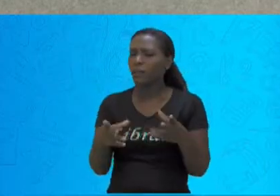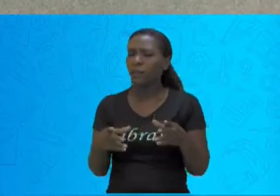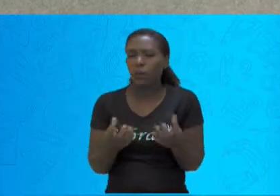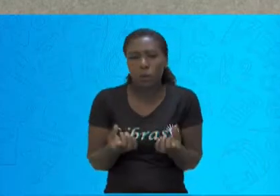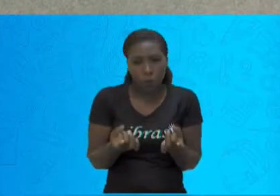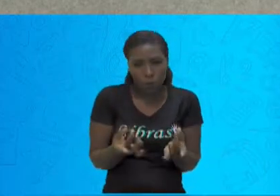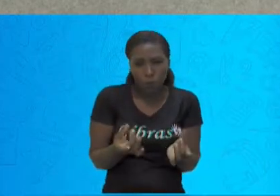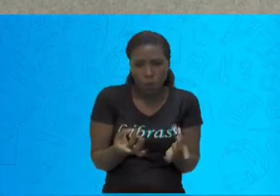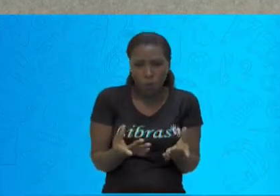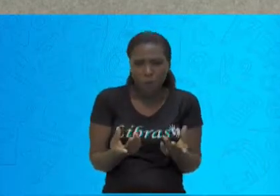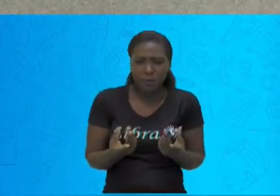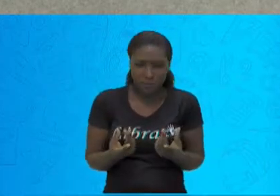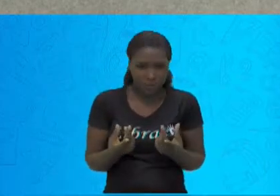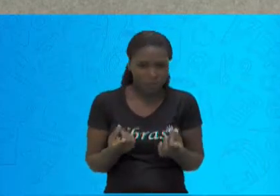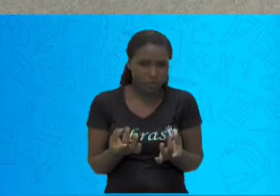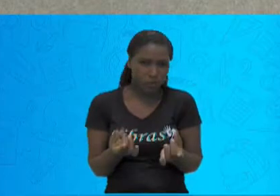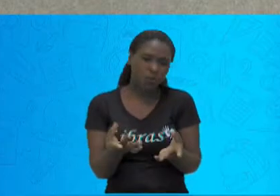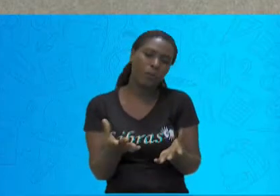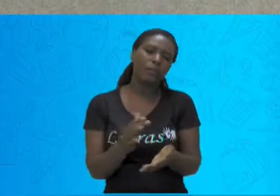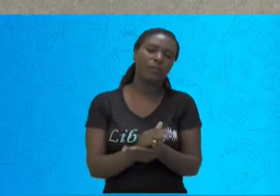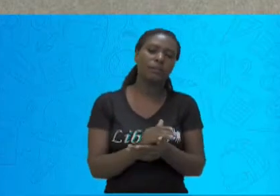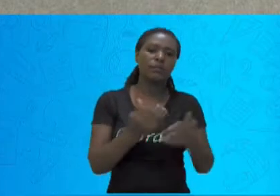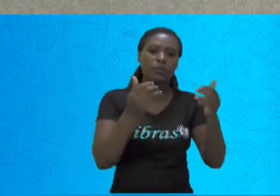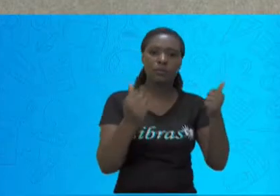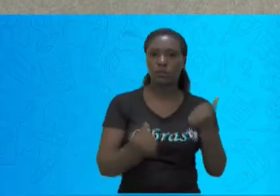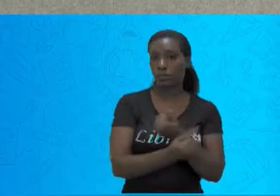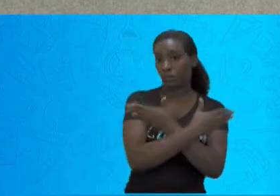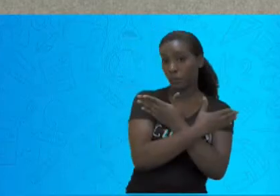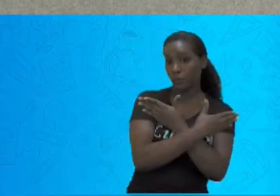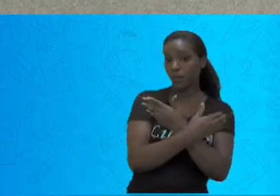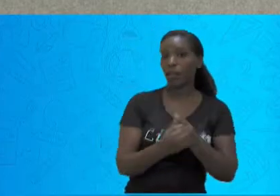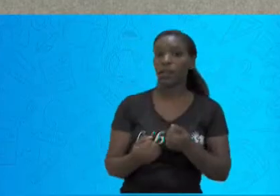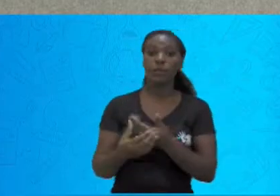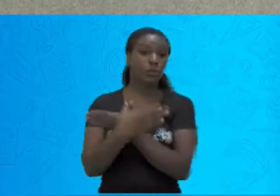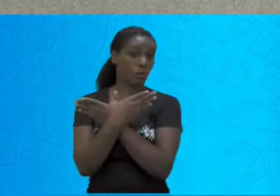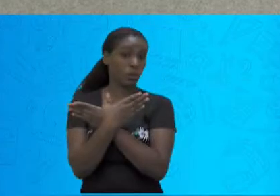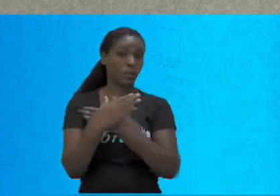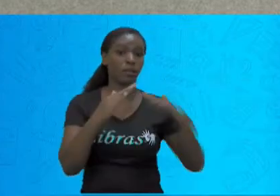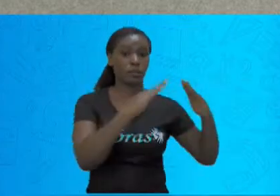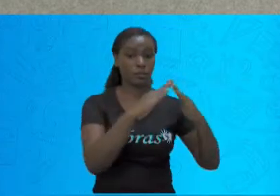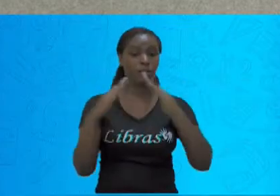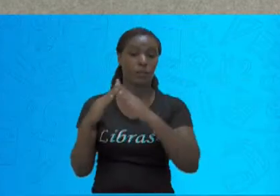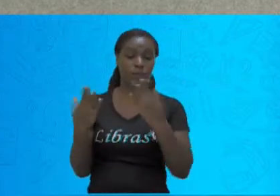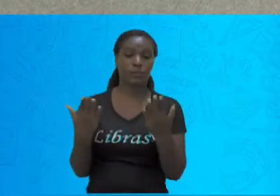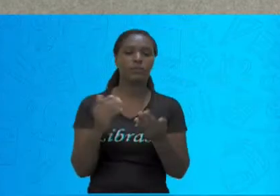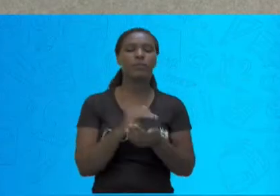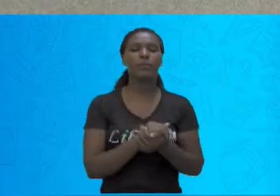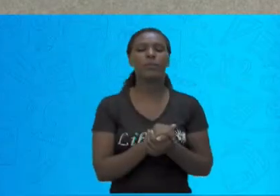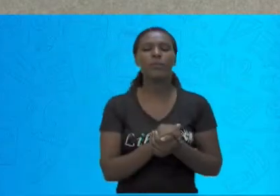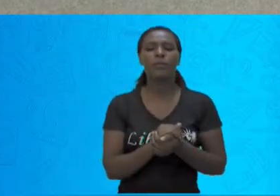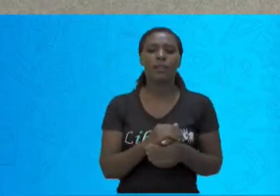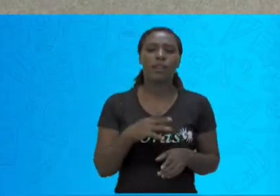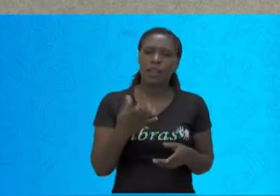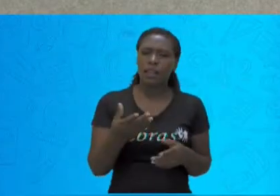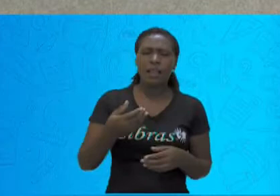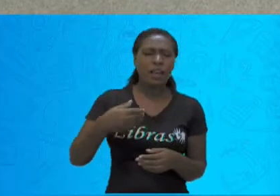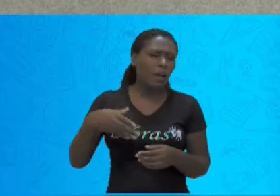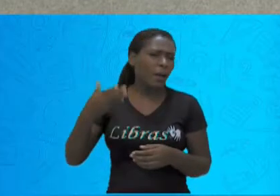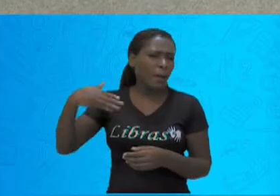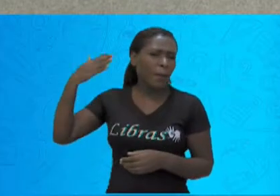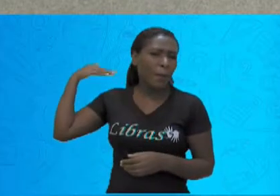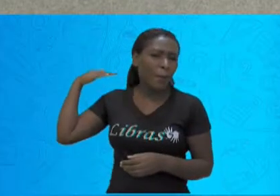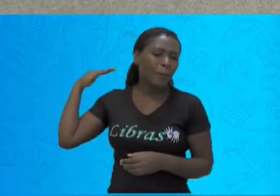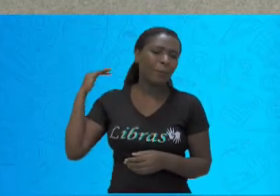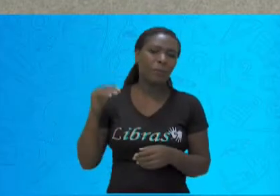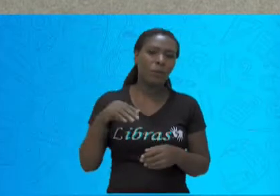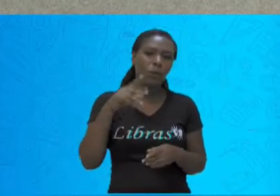bem próximos. Os zapotecas ainda estavam estabelecidos na região quando os espanhóis chegaram à América em